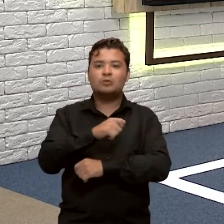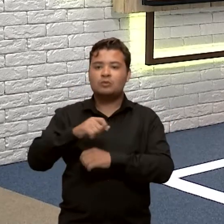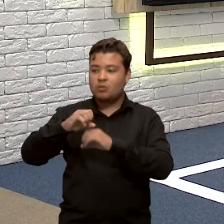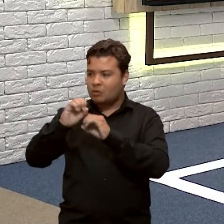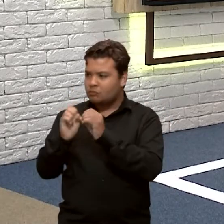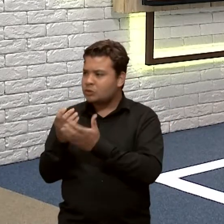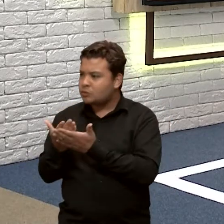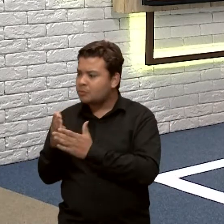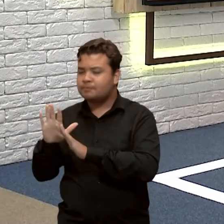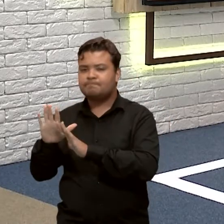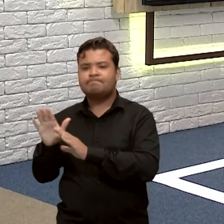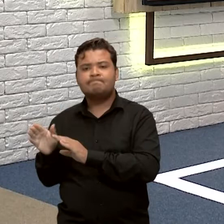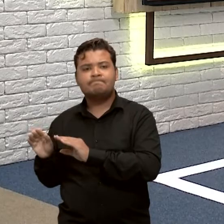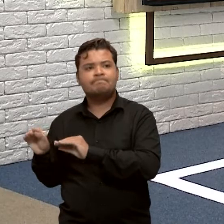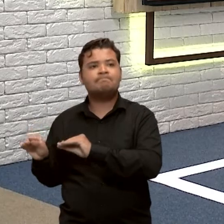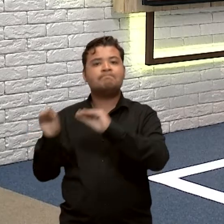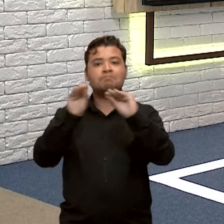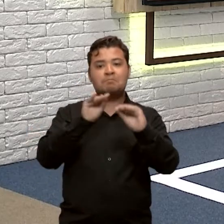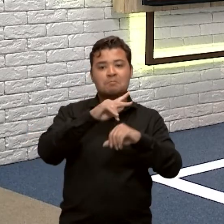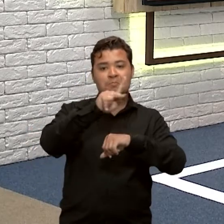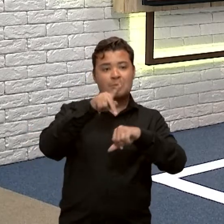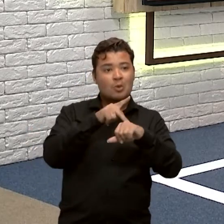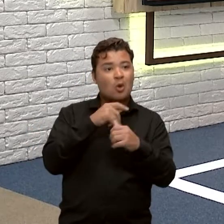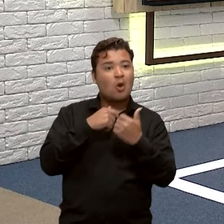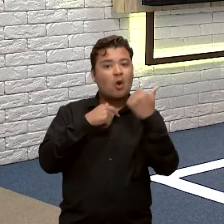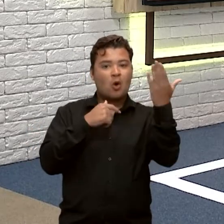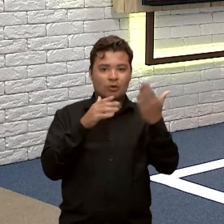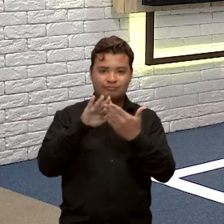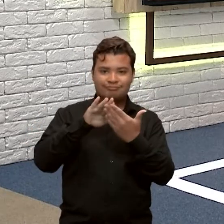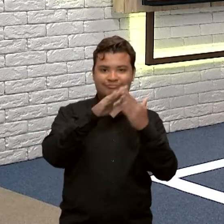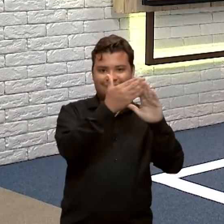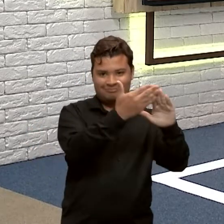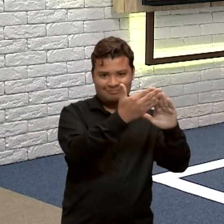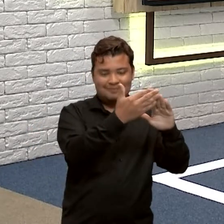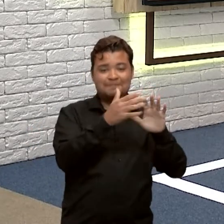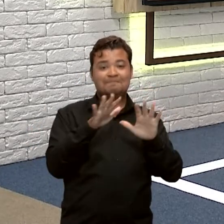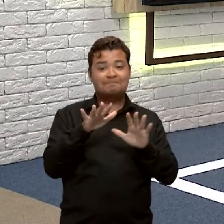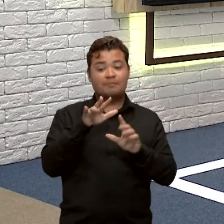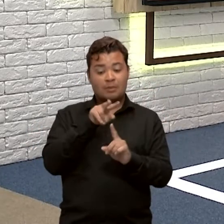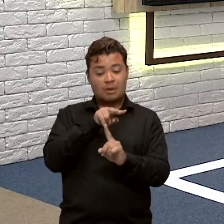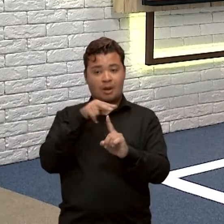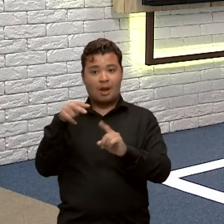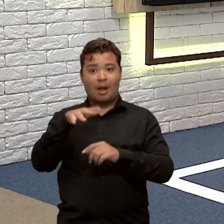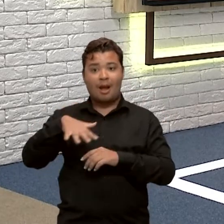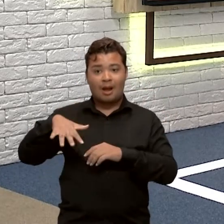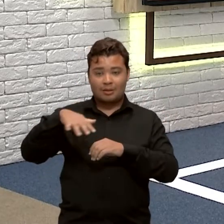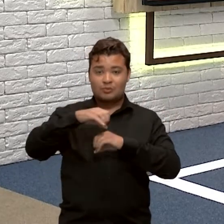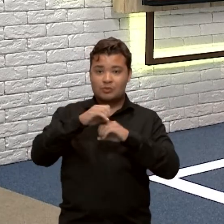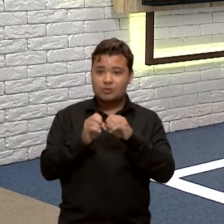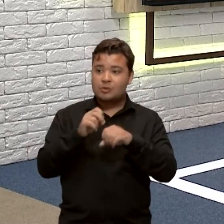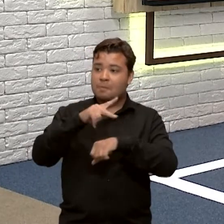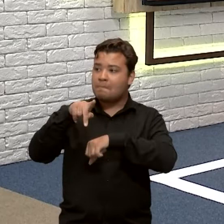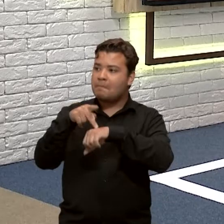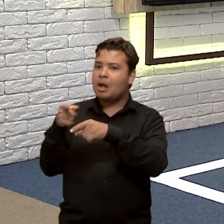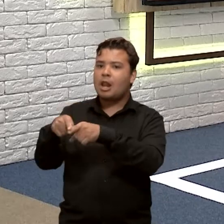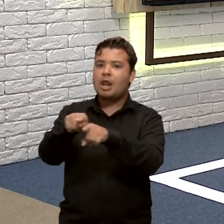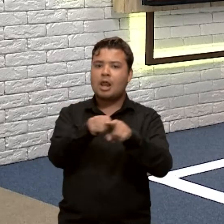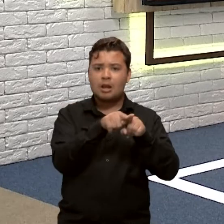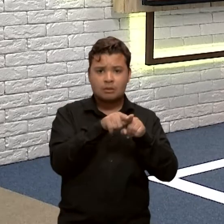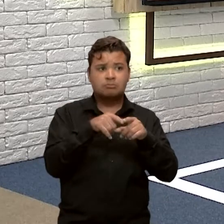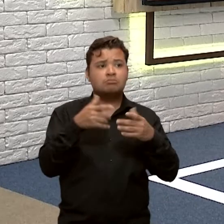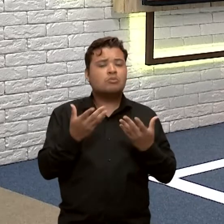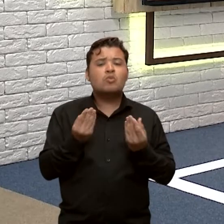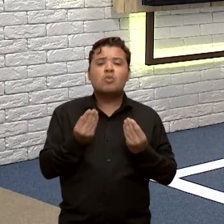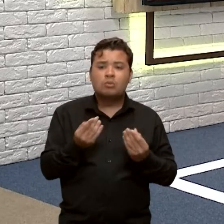países. Mas pensando do ponto de vista de internacionalização, esses programas também e há programas que prevêem a vinda